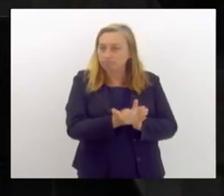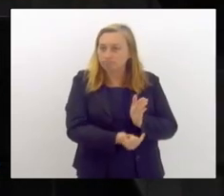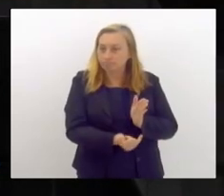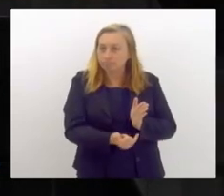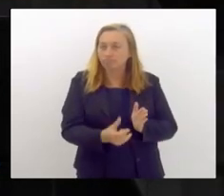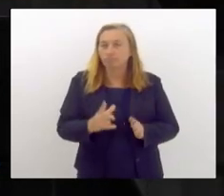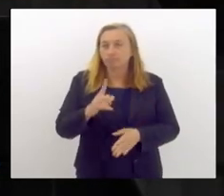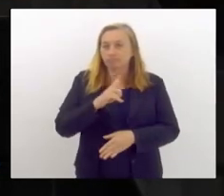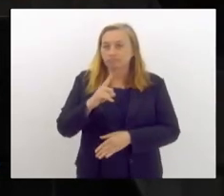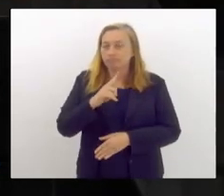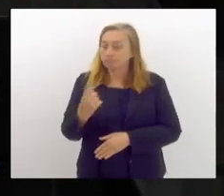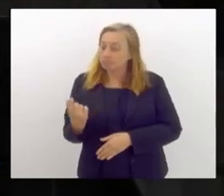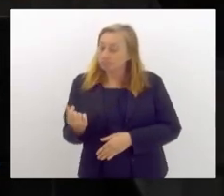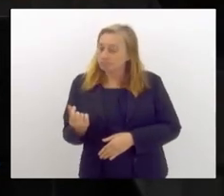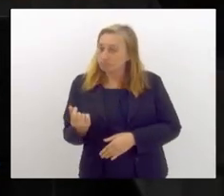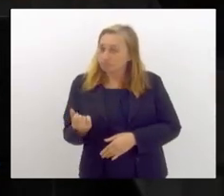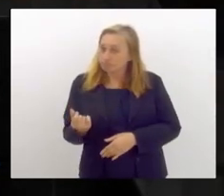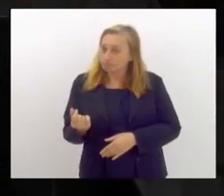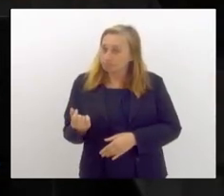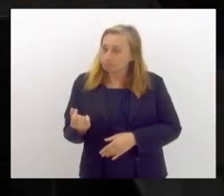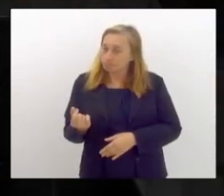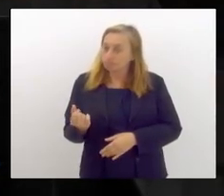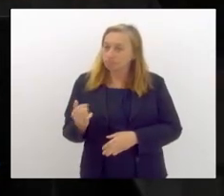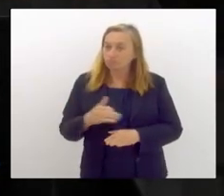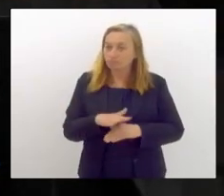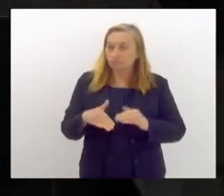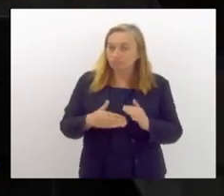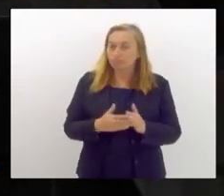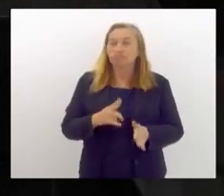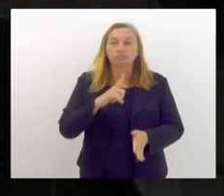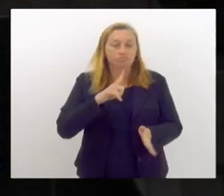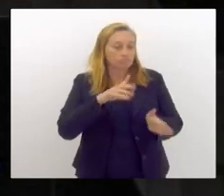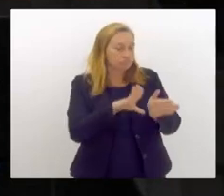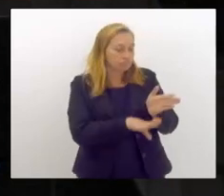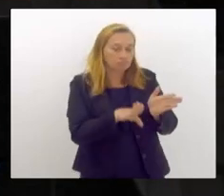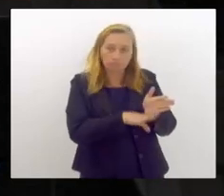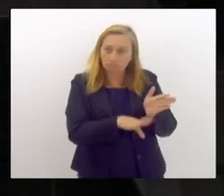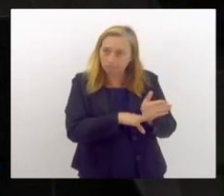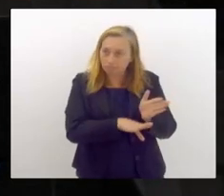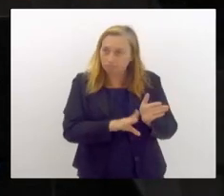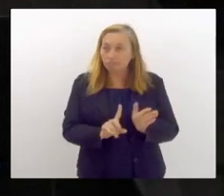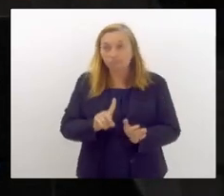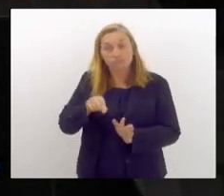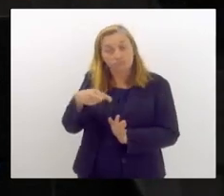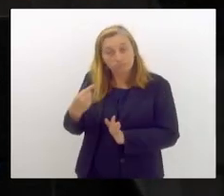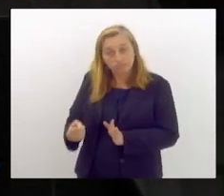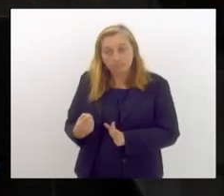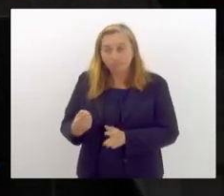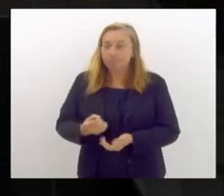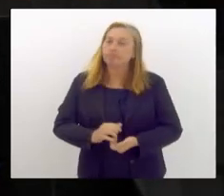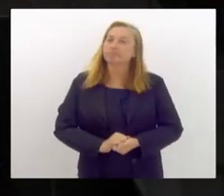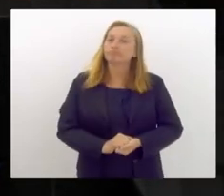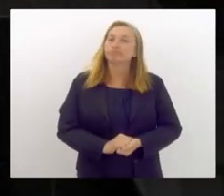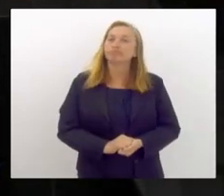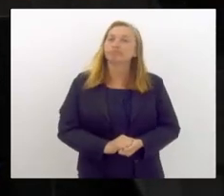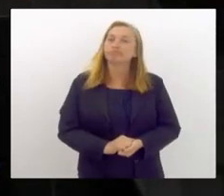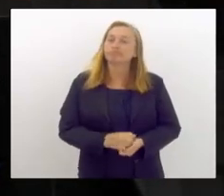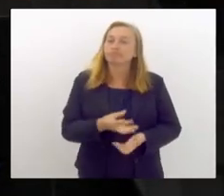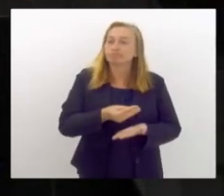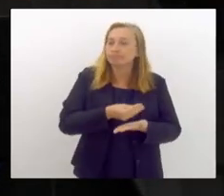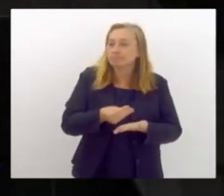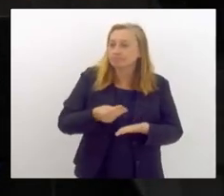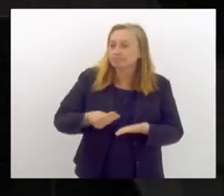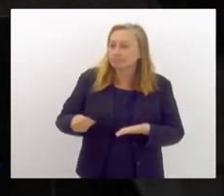receita bruta, tem os gastos dedutíveis, e depois disso você distribui